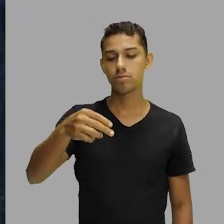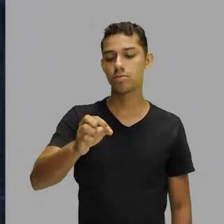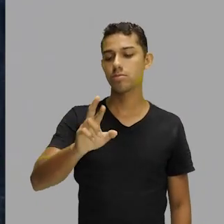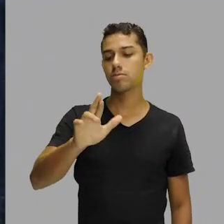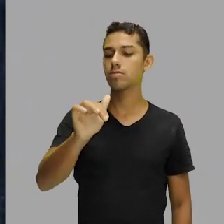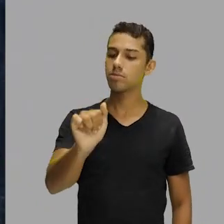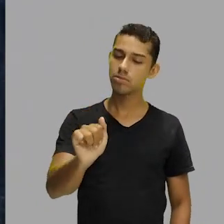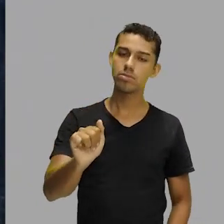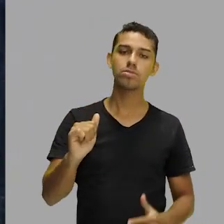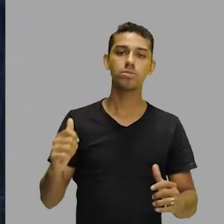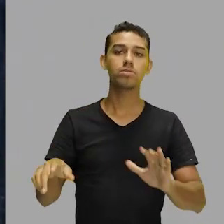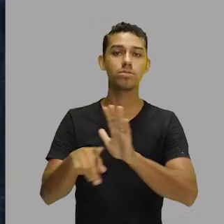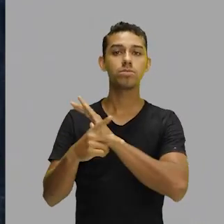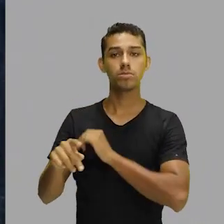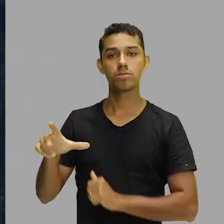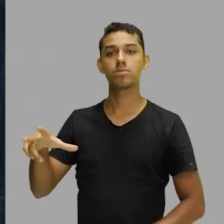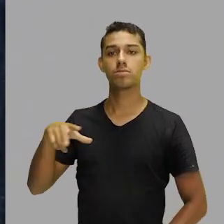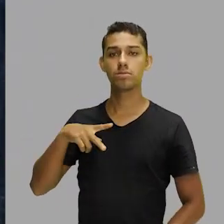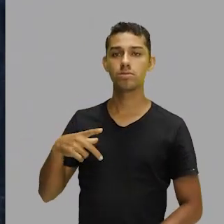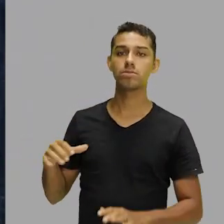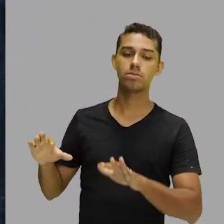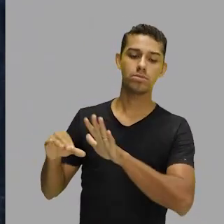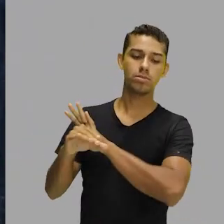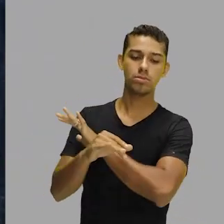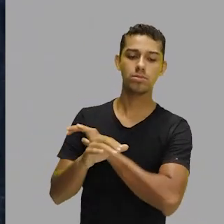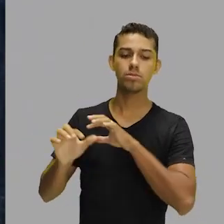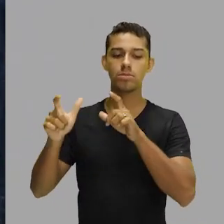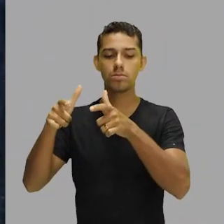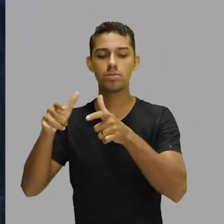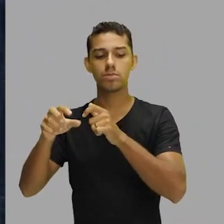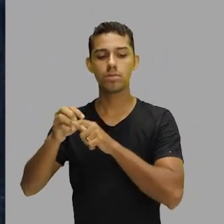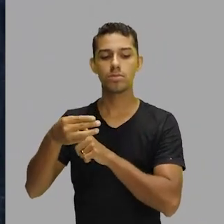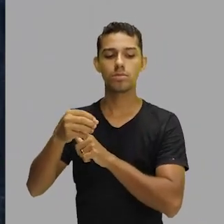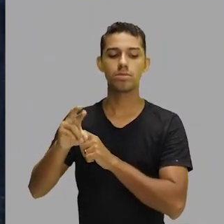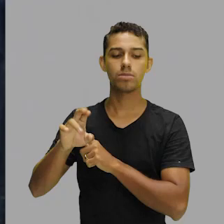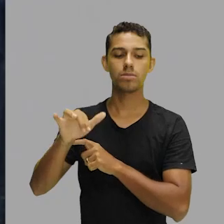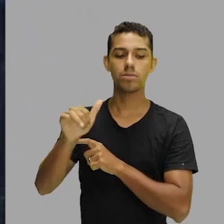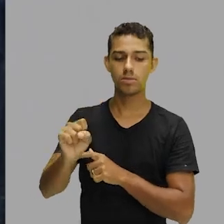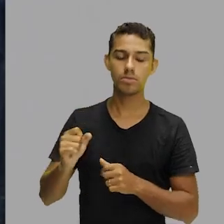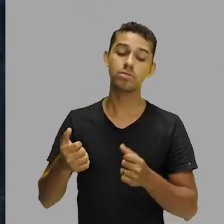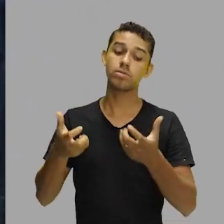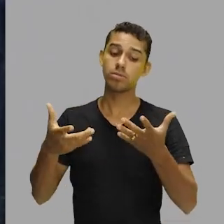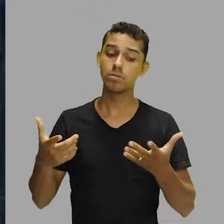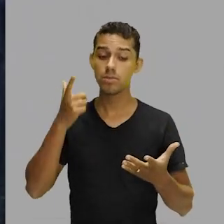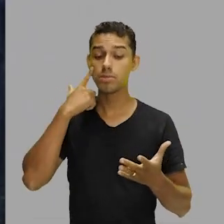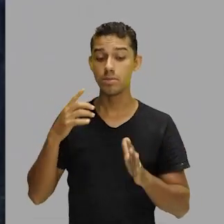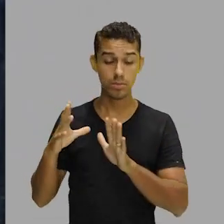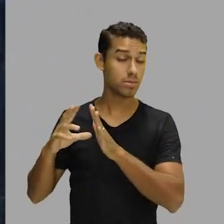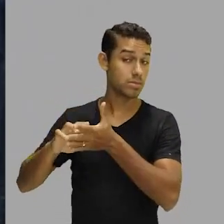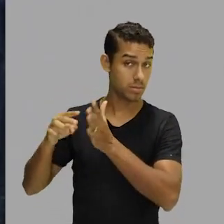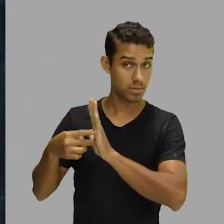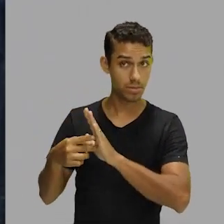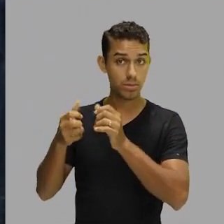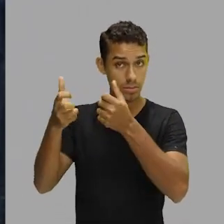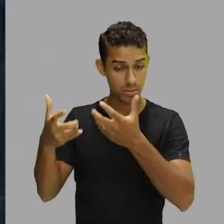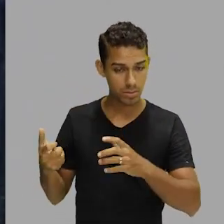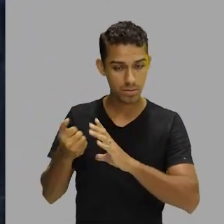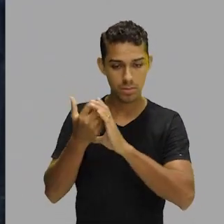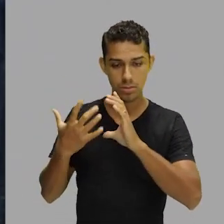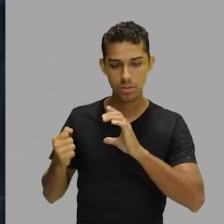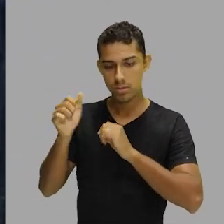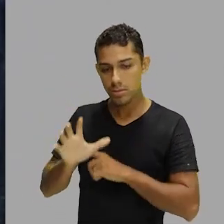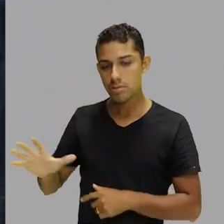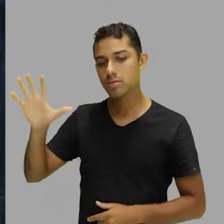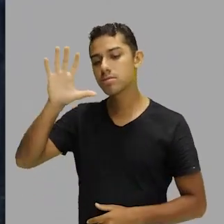considerados como pertencentes ao reino Monera, ok? Então, falando aqui da definição e